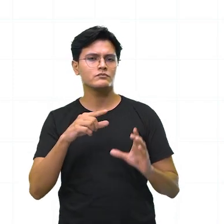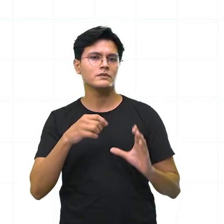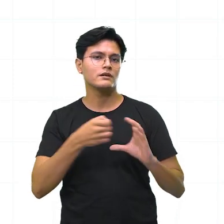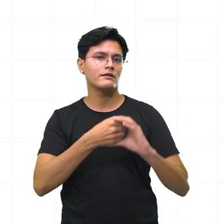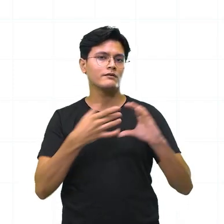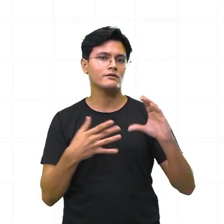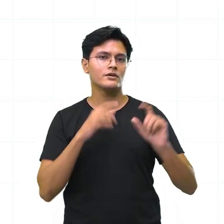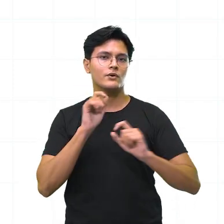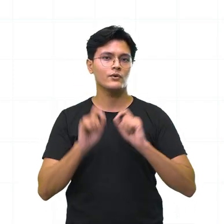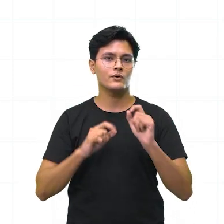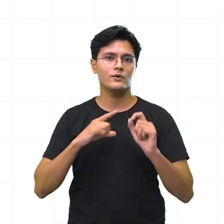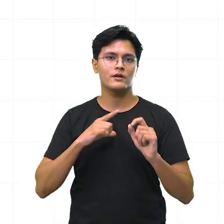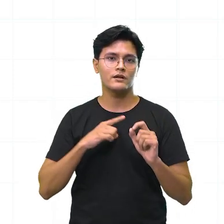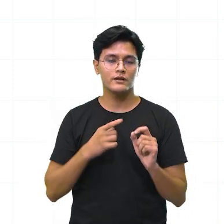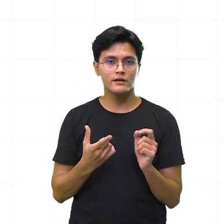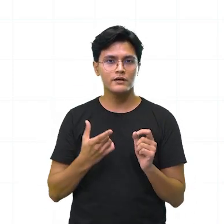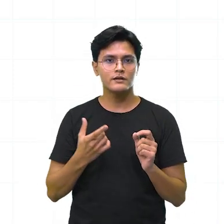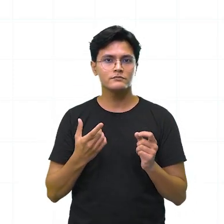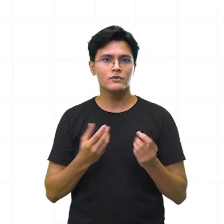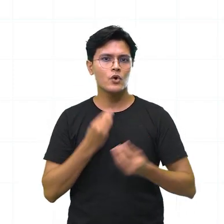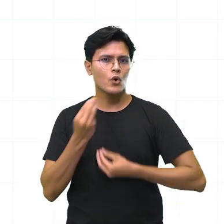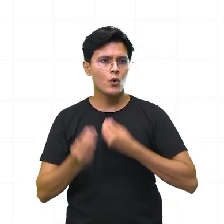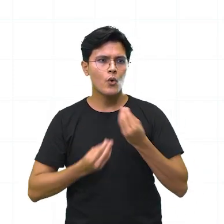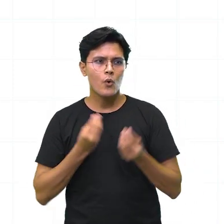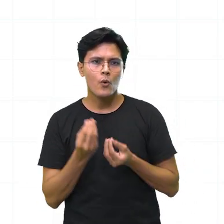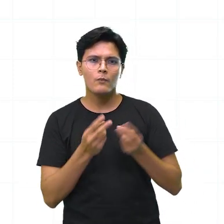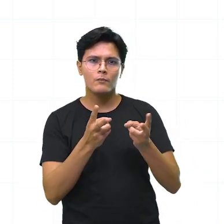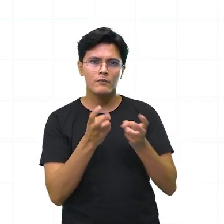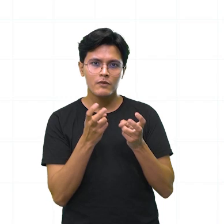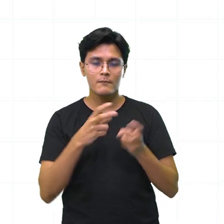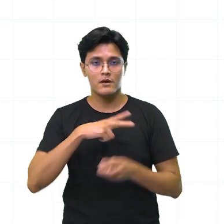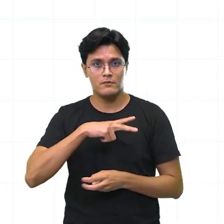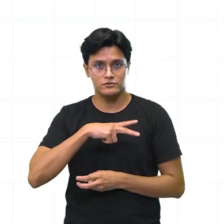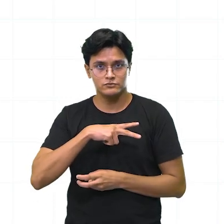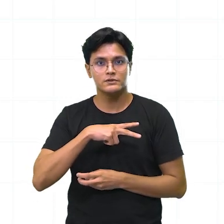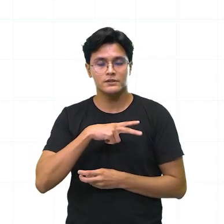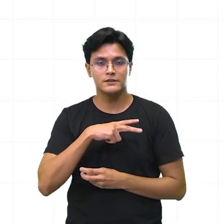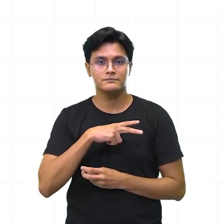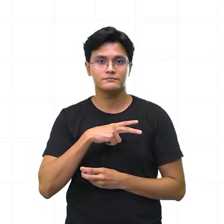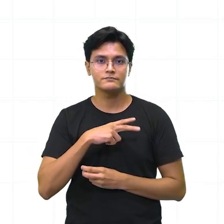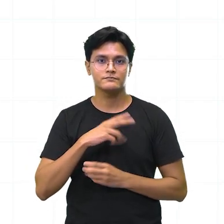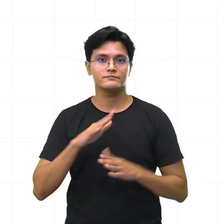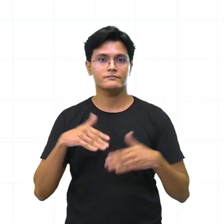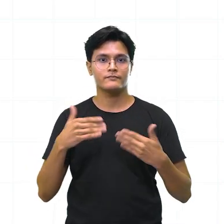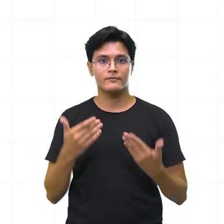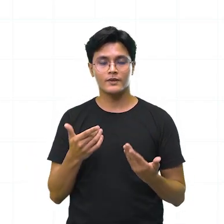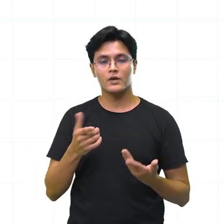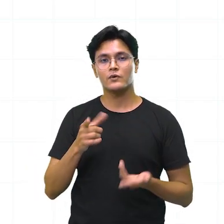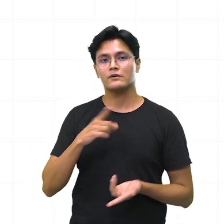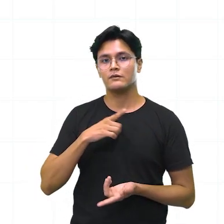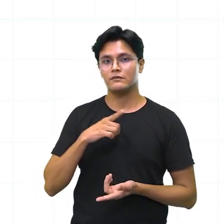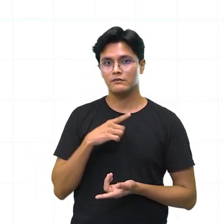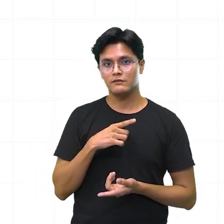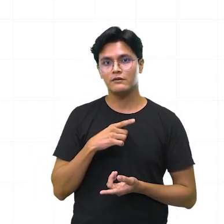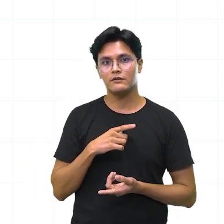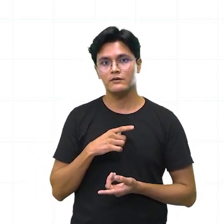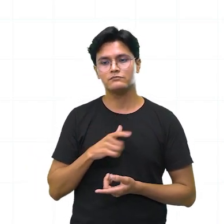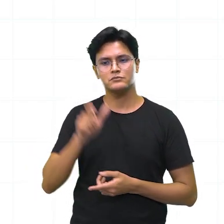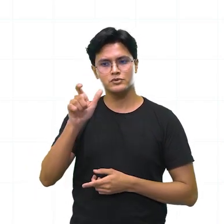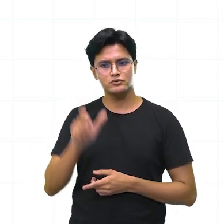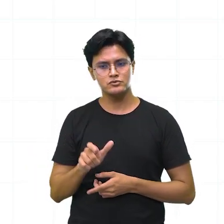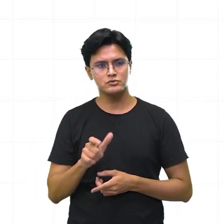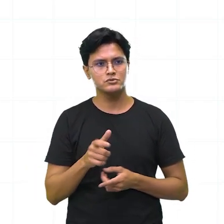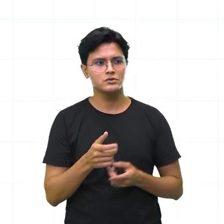impressões pessoais do emissor, locutor do texto, tá bom? Então, são impressões pessoais, ou seja,